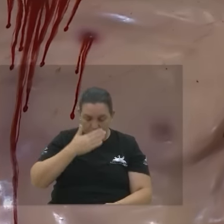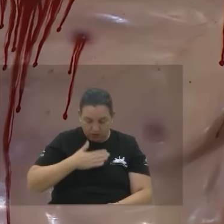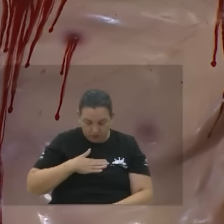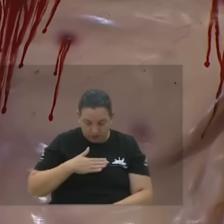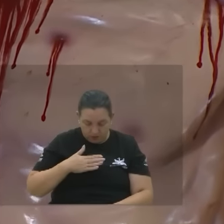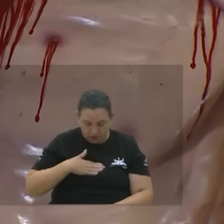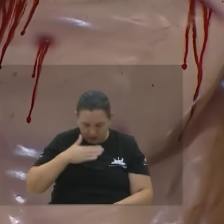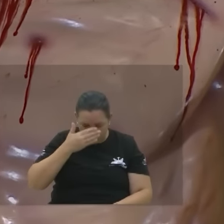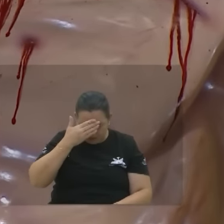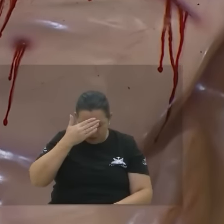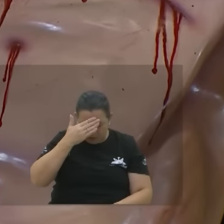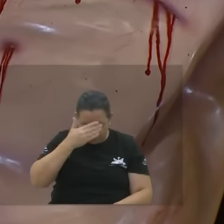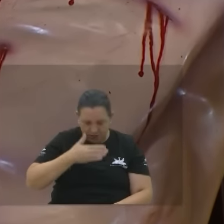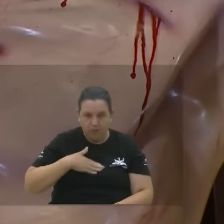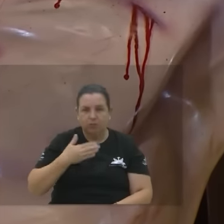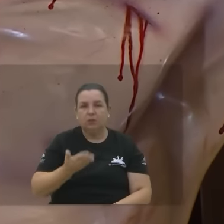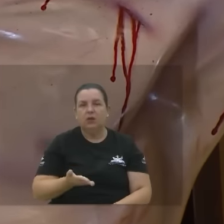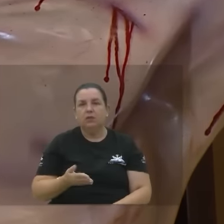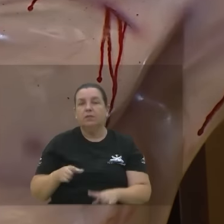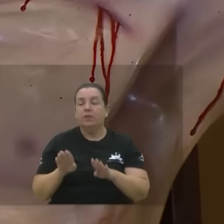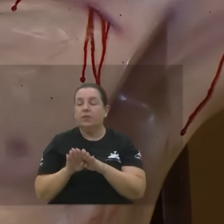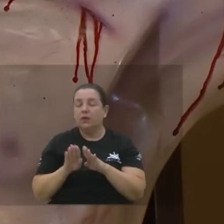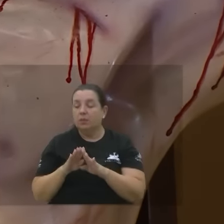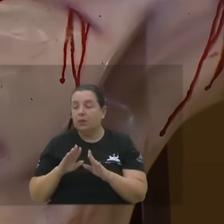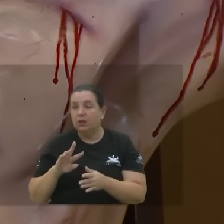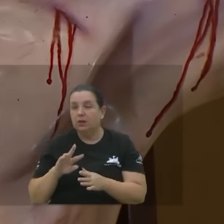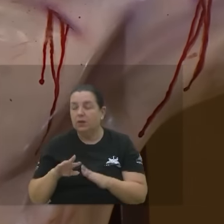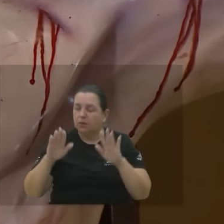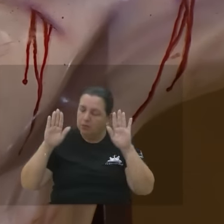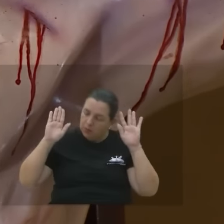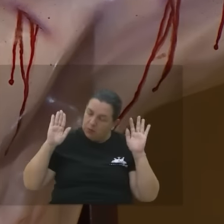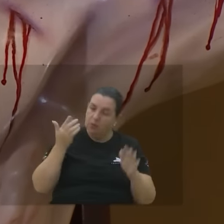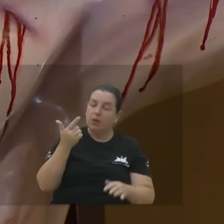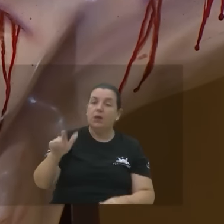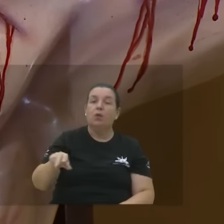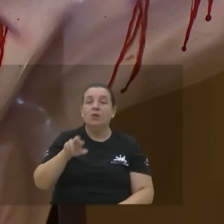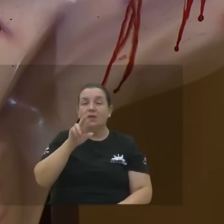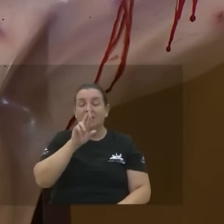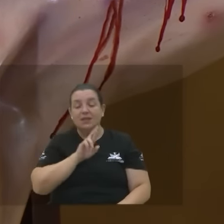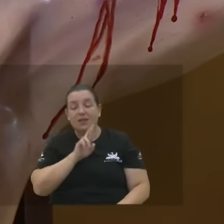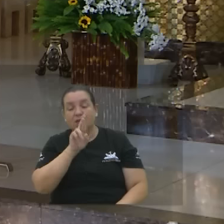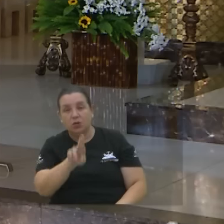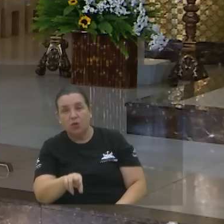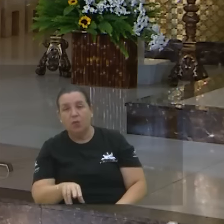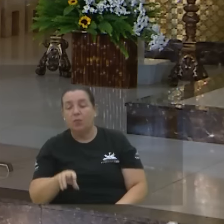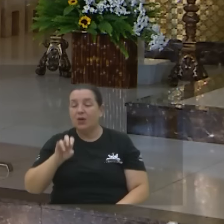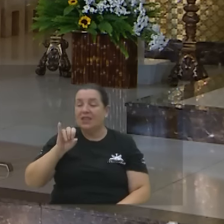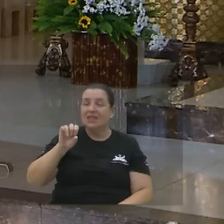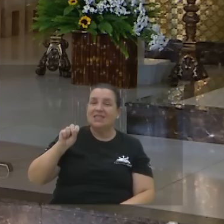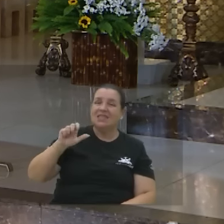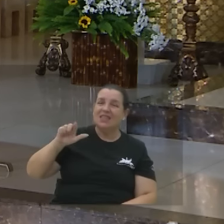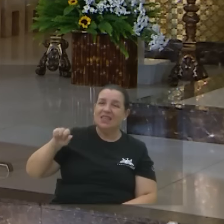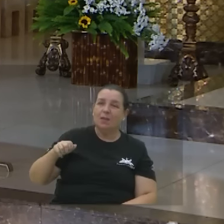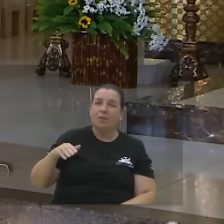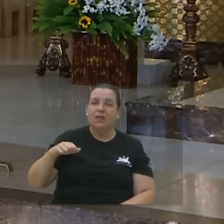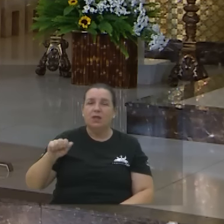reconheçam. Ele morreu para outras religiões, para o islamismo, para o